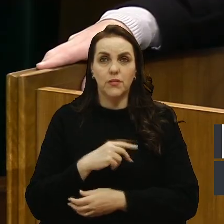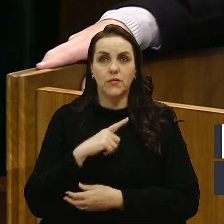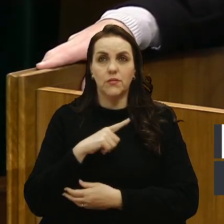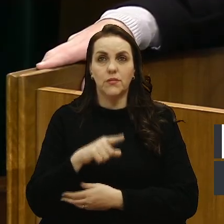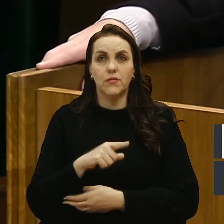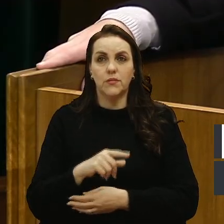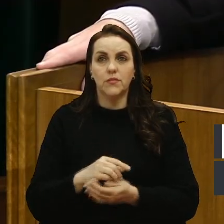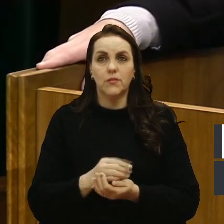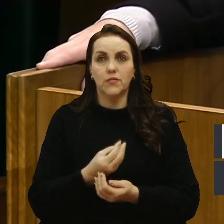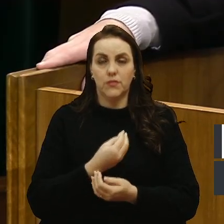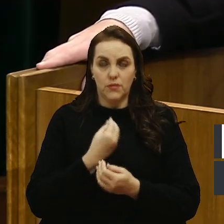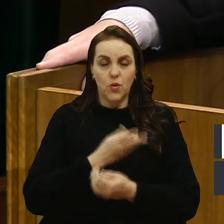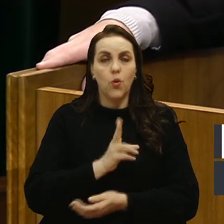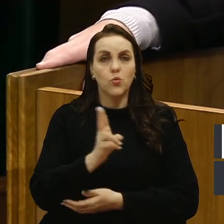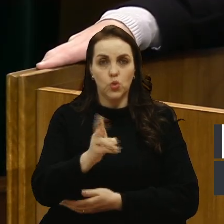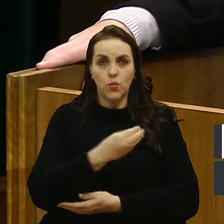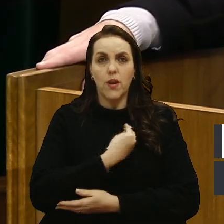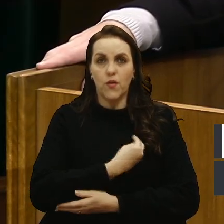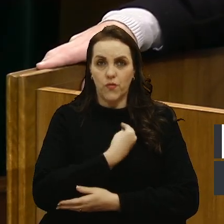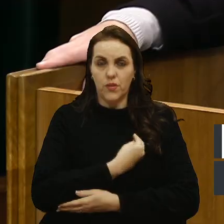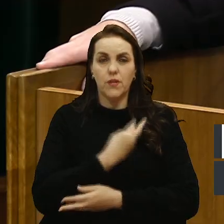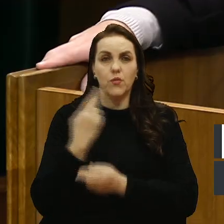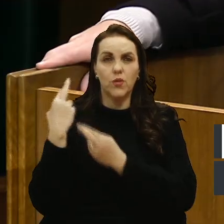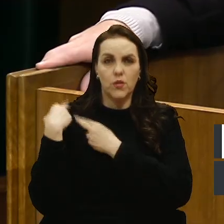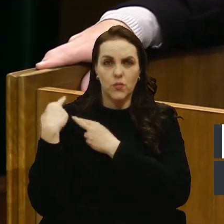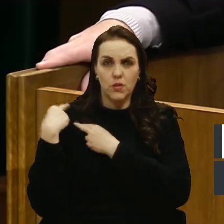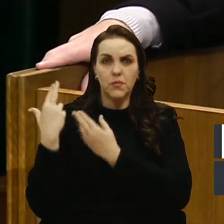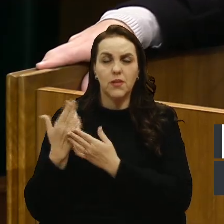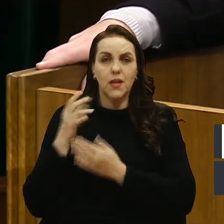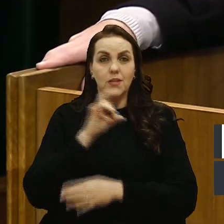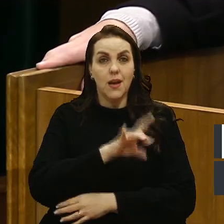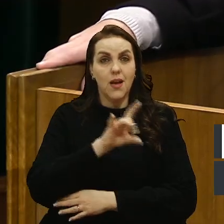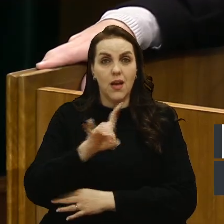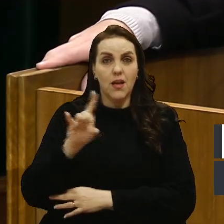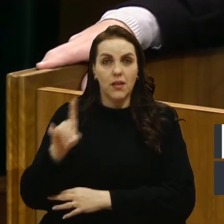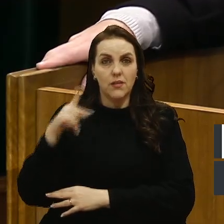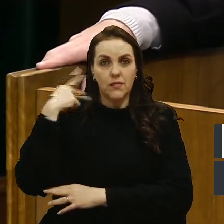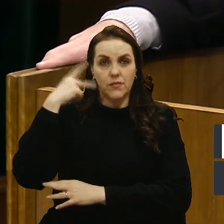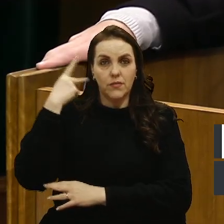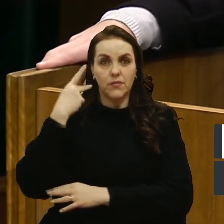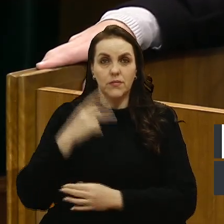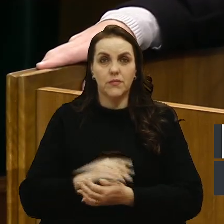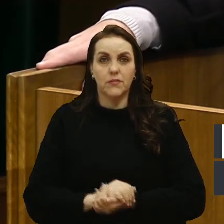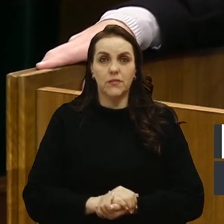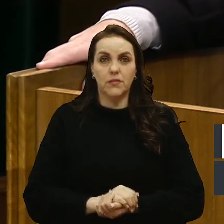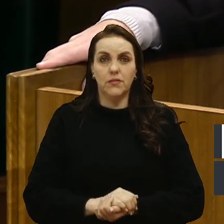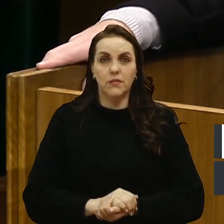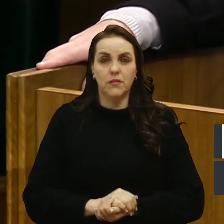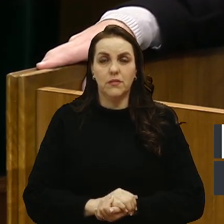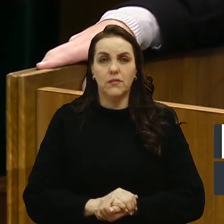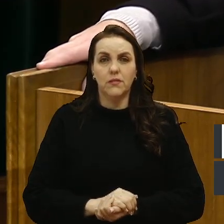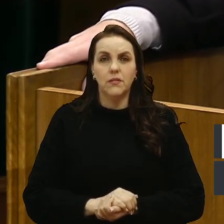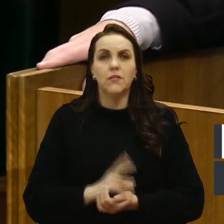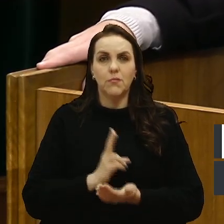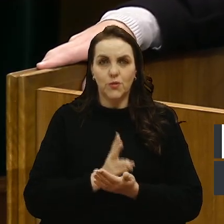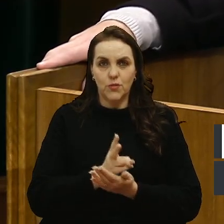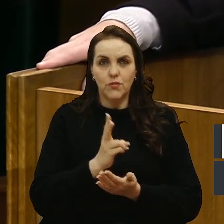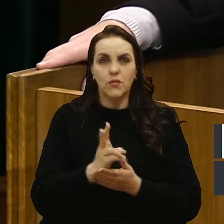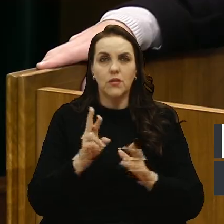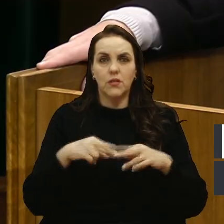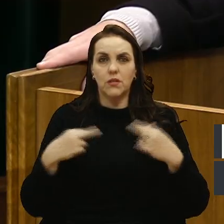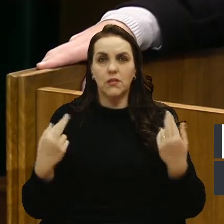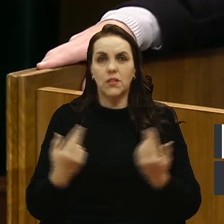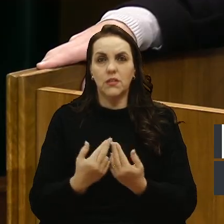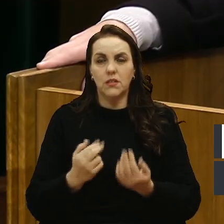ela seguirá a transmissão ao vivo com responsabilidade de cada vereador. Então, a gente vai manter as sessões